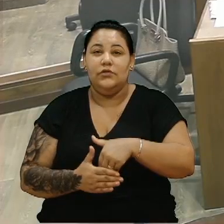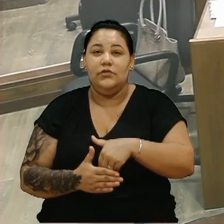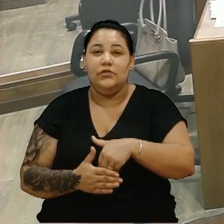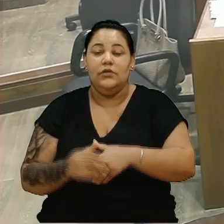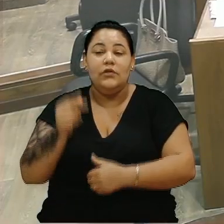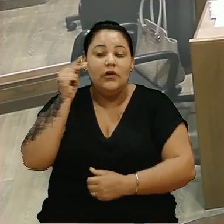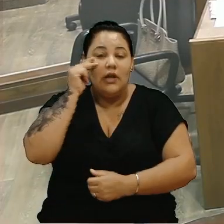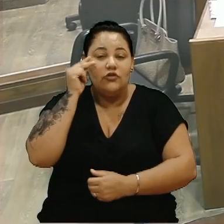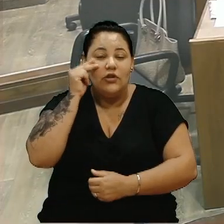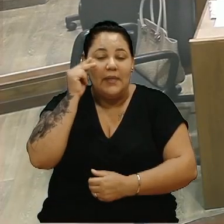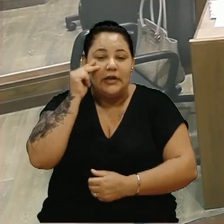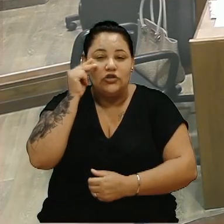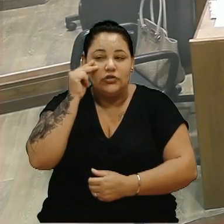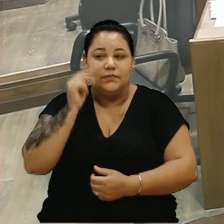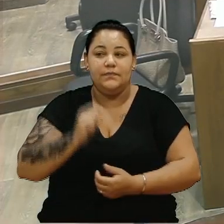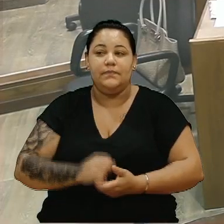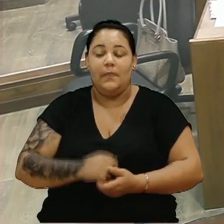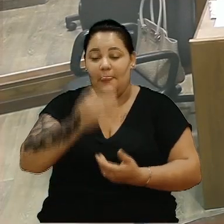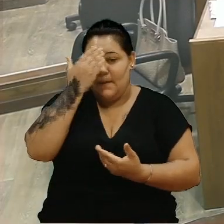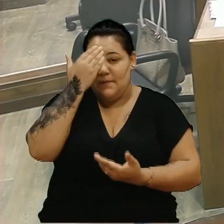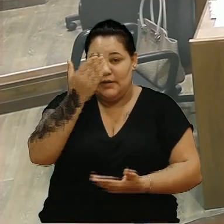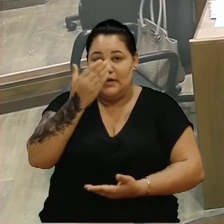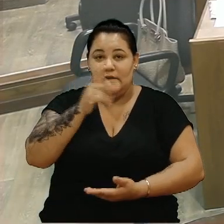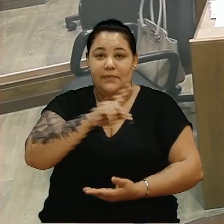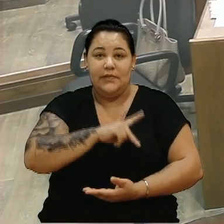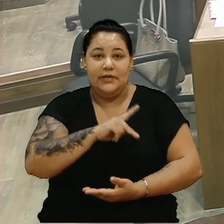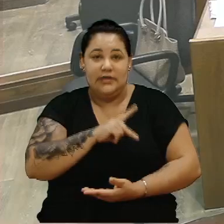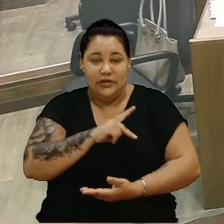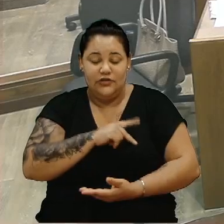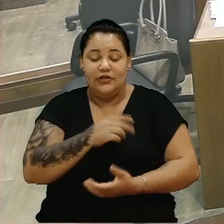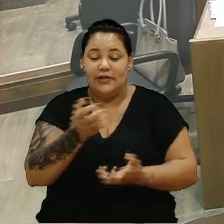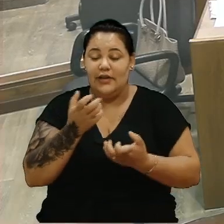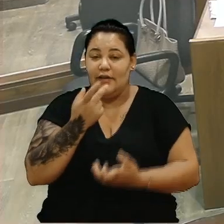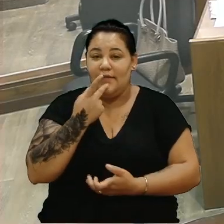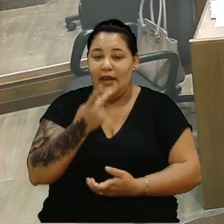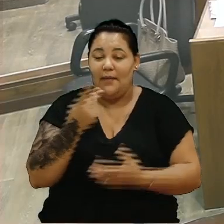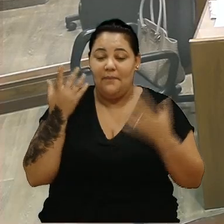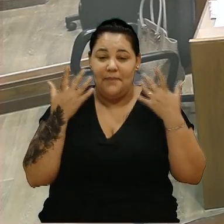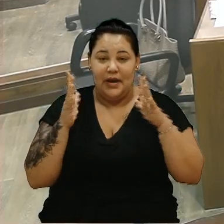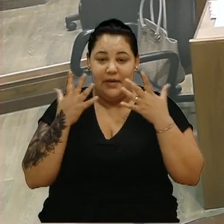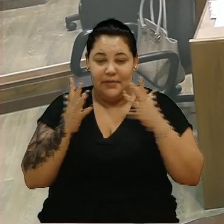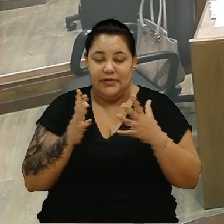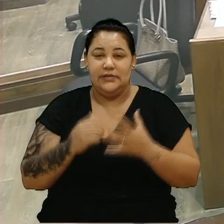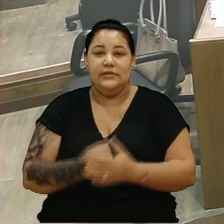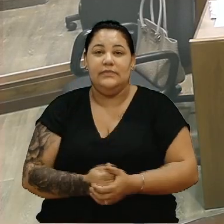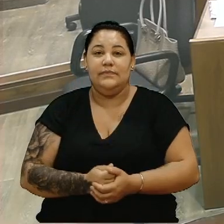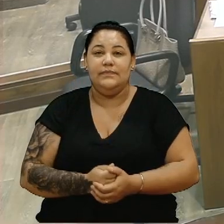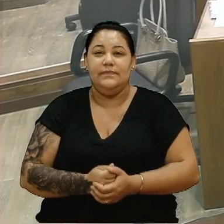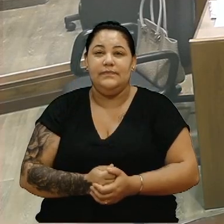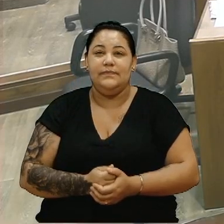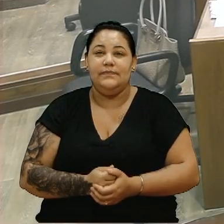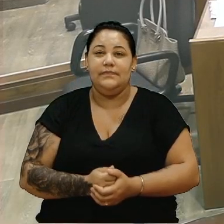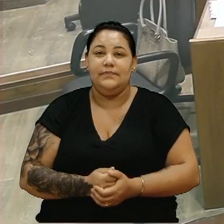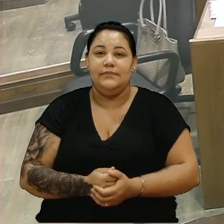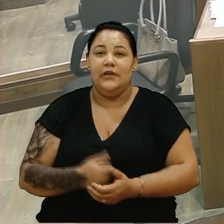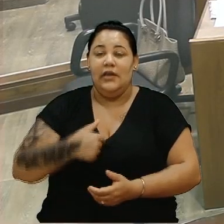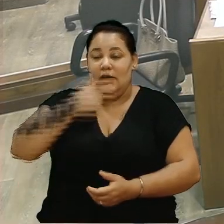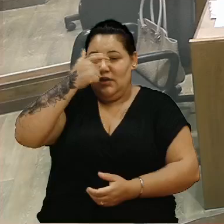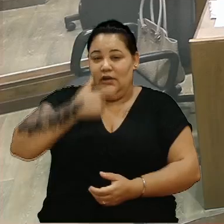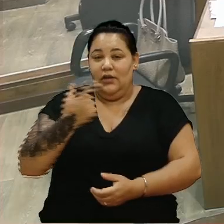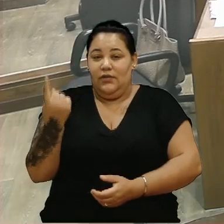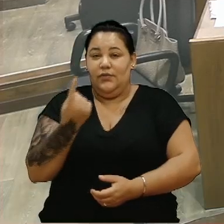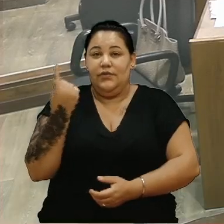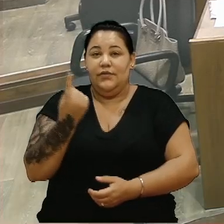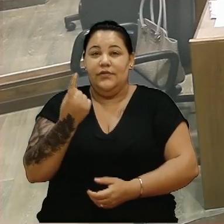Muito obrigado, presidente. Agradecer a oportunidade de falar, parabenizar o vereador Bortola. Eu queria só destacar uma situação. Acho que eu sou o único vereador que é a família